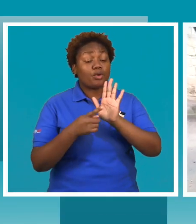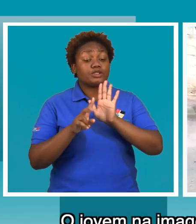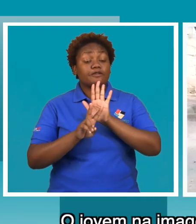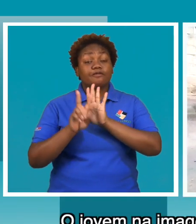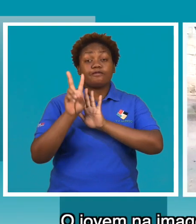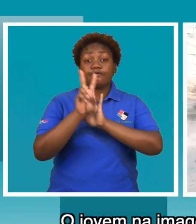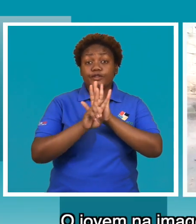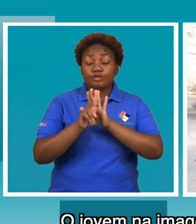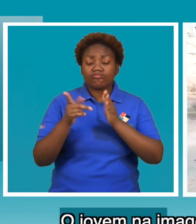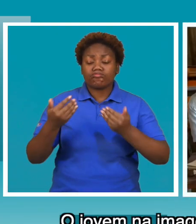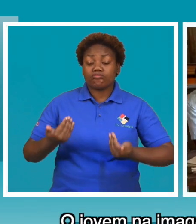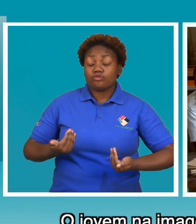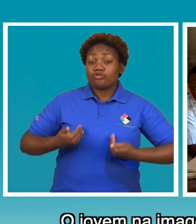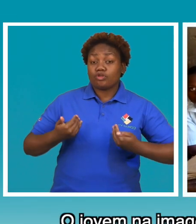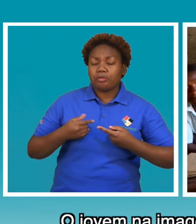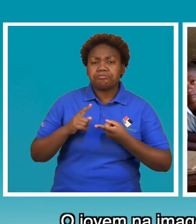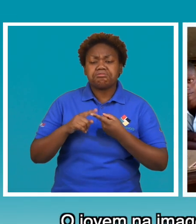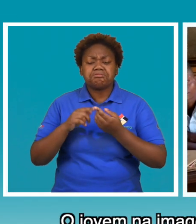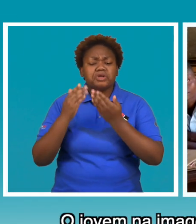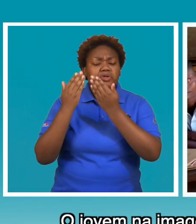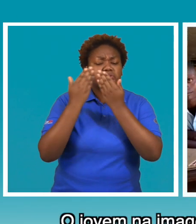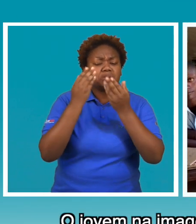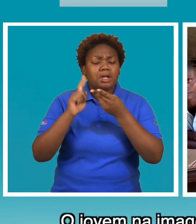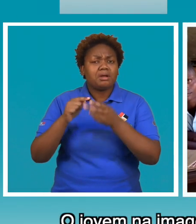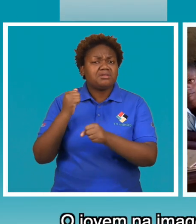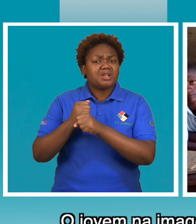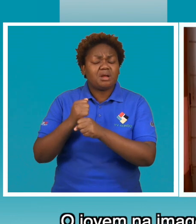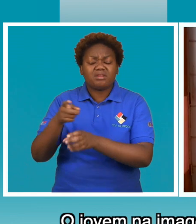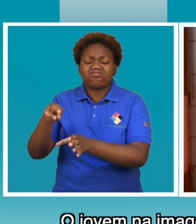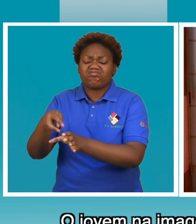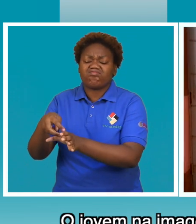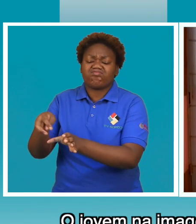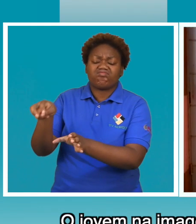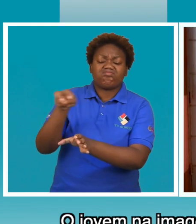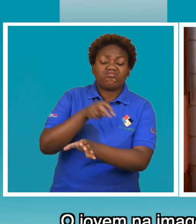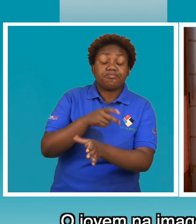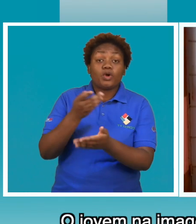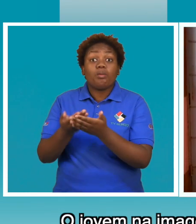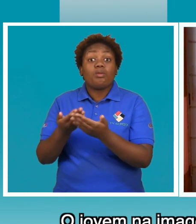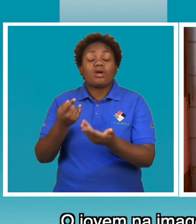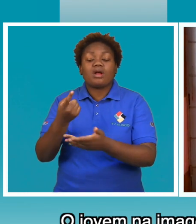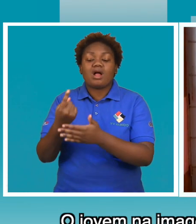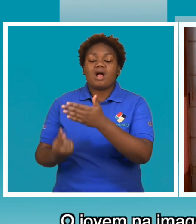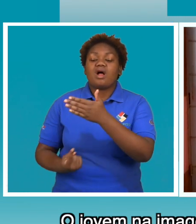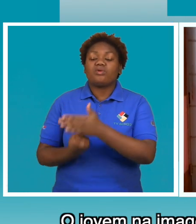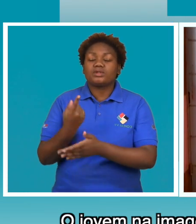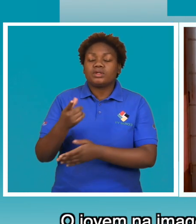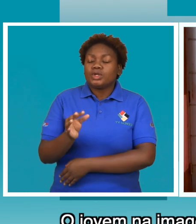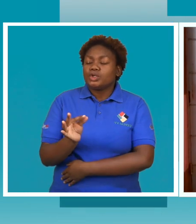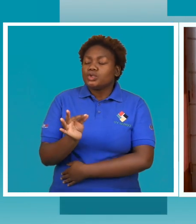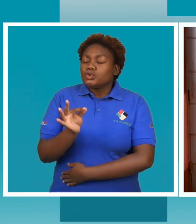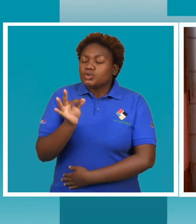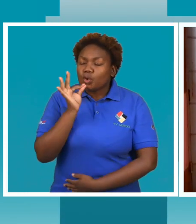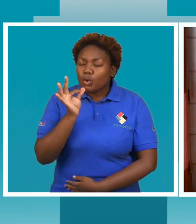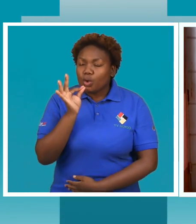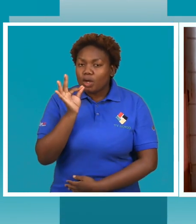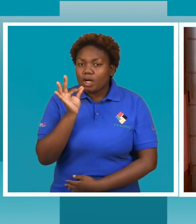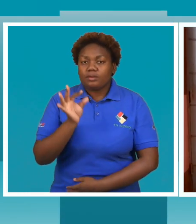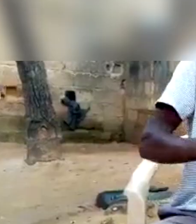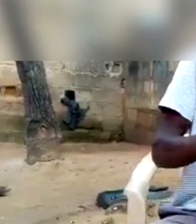O jovem na imagem revela que além da escola, também abandonou o emprego por causa da droga.